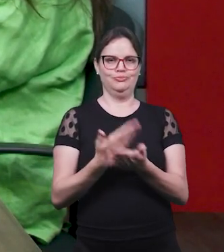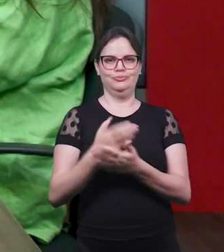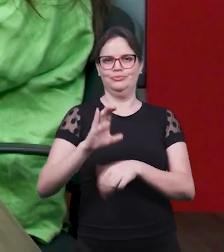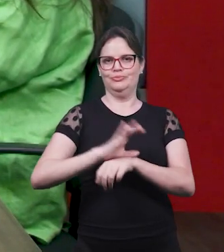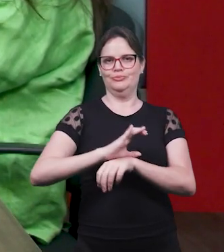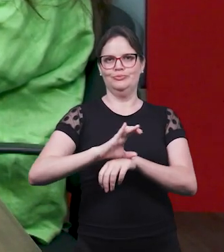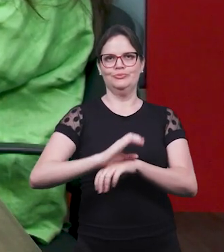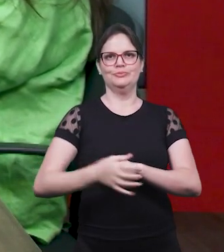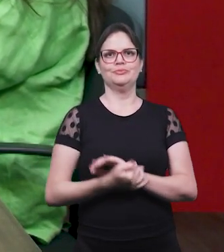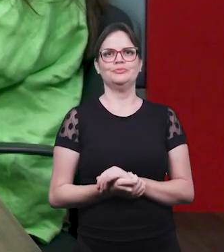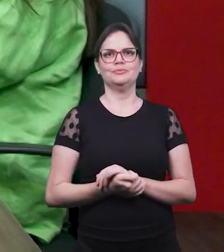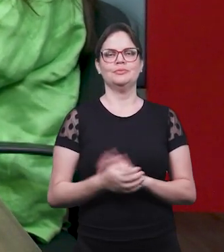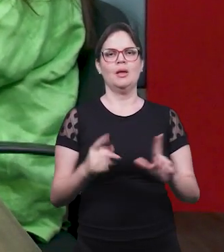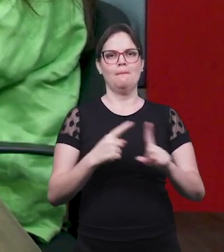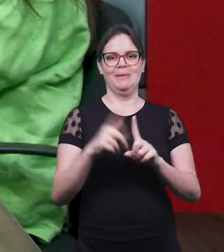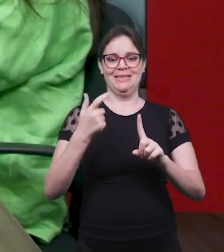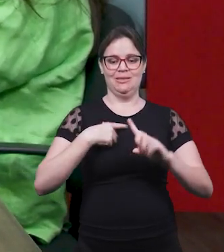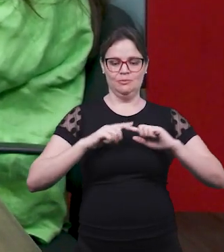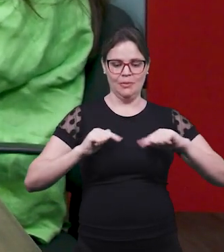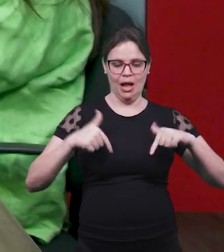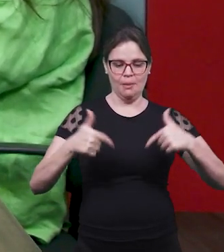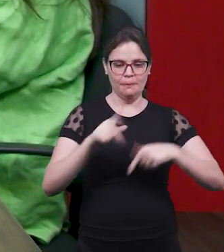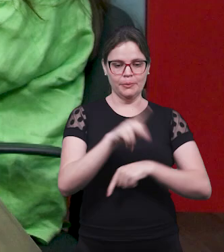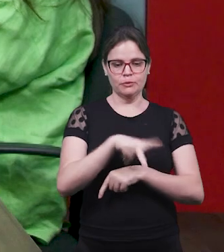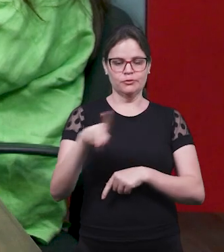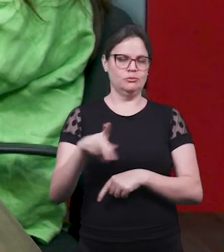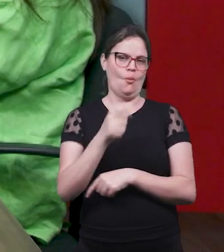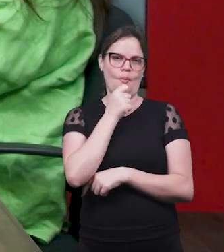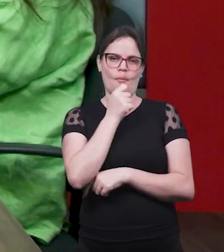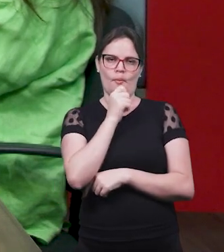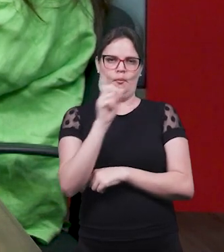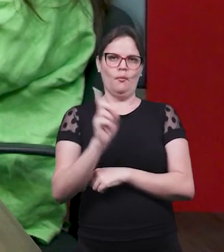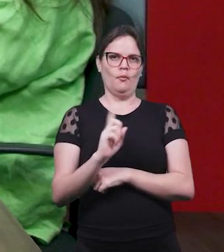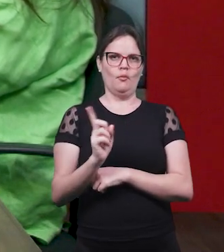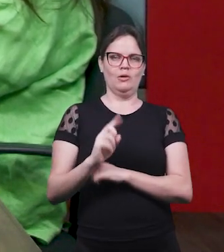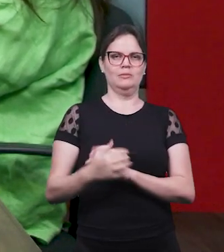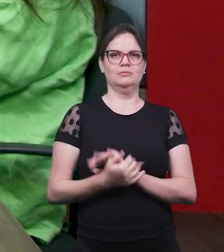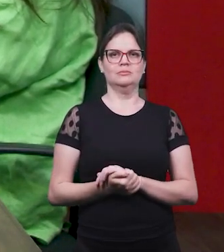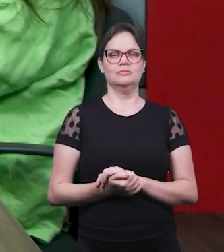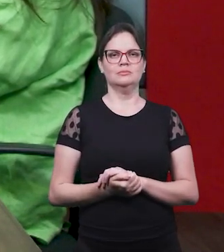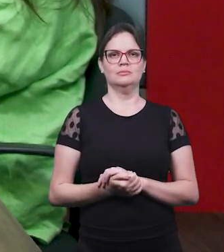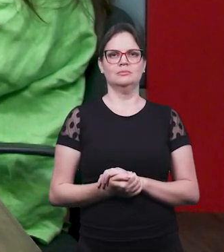Mas acabou que eu não atuei como professora, né? No caso, seria...